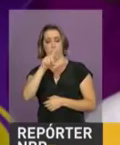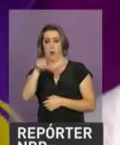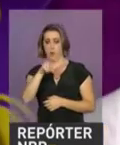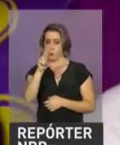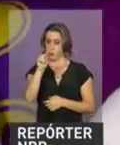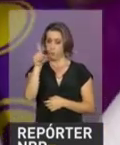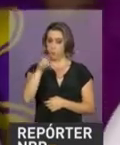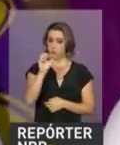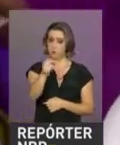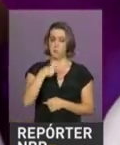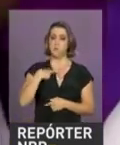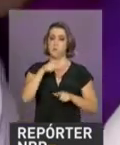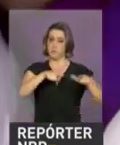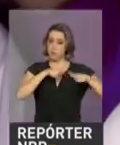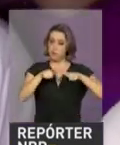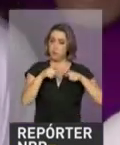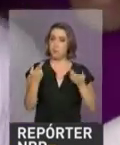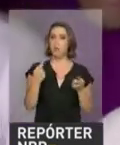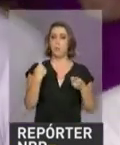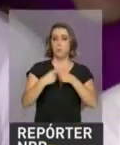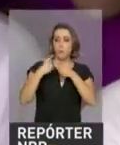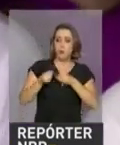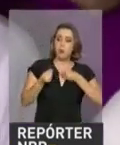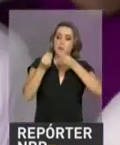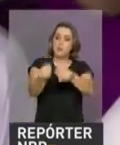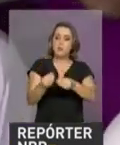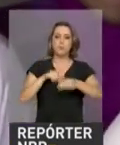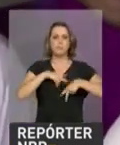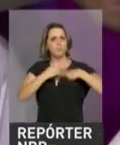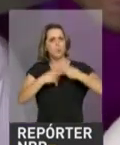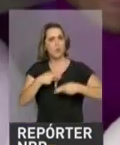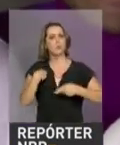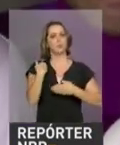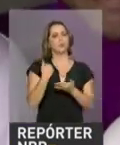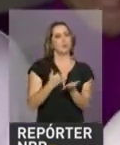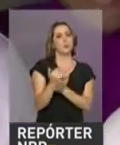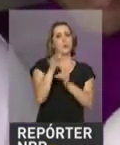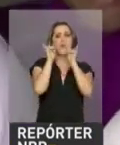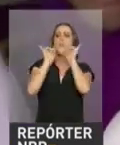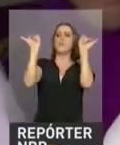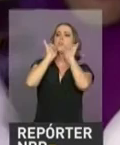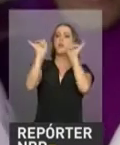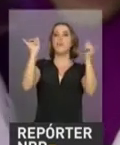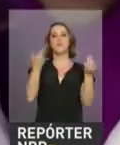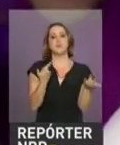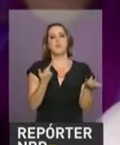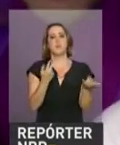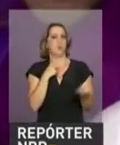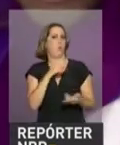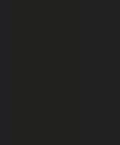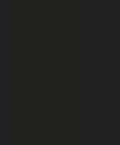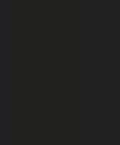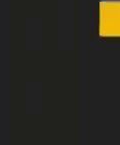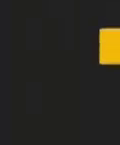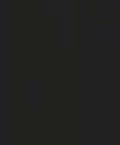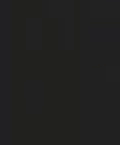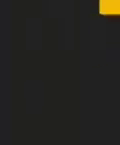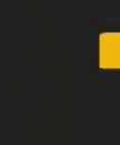esse papel, porque ele deixou esse legado para a gente continuar avisando que não vamos morrer disso.